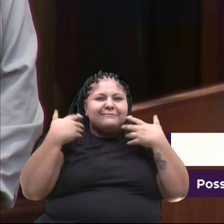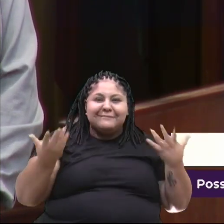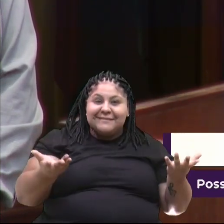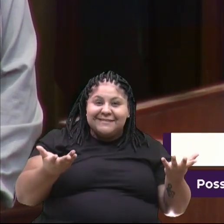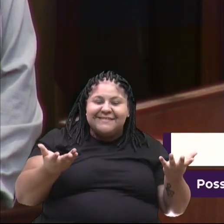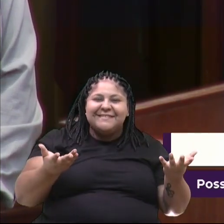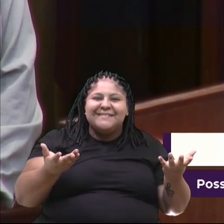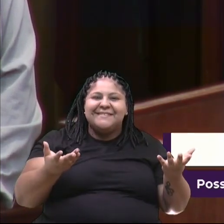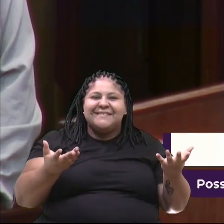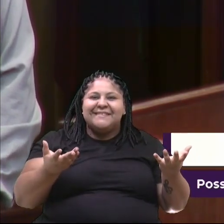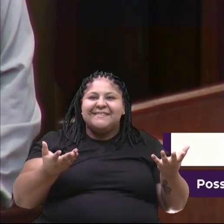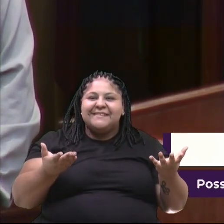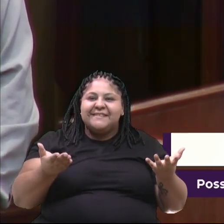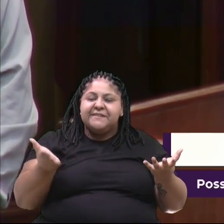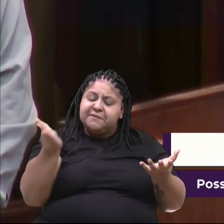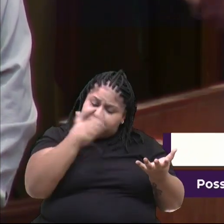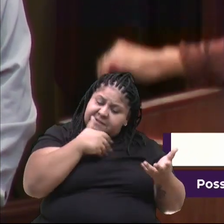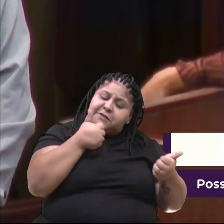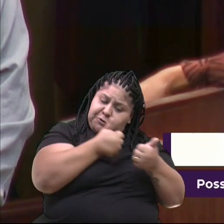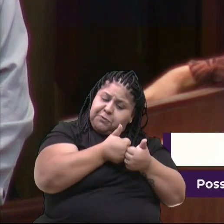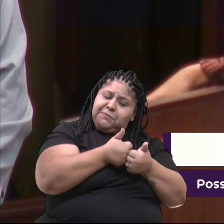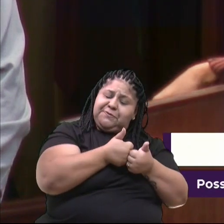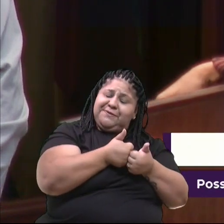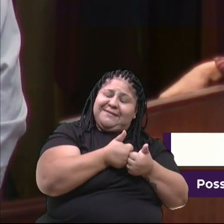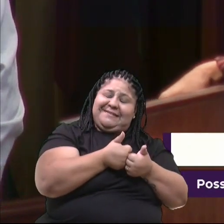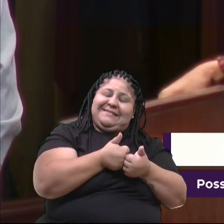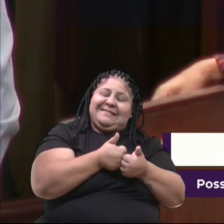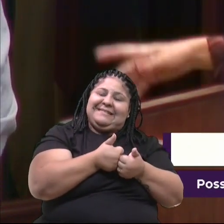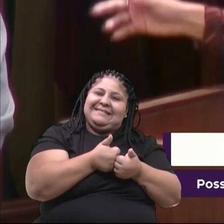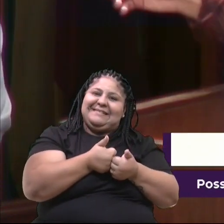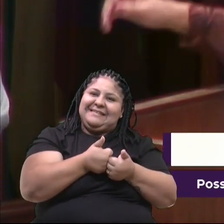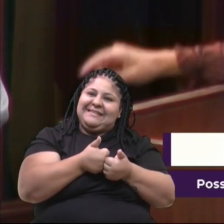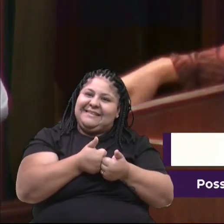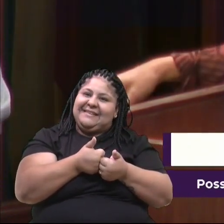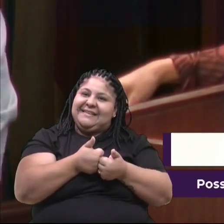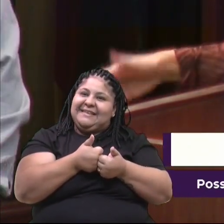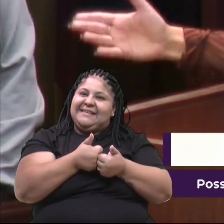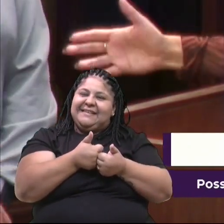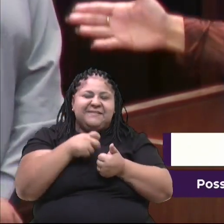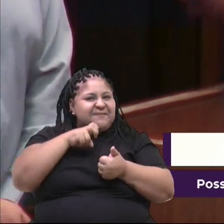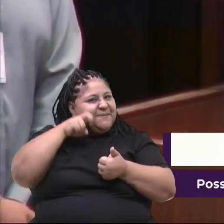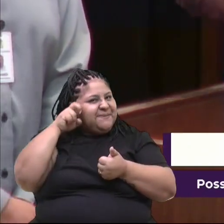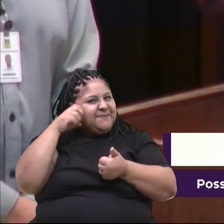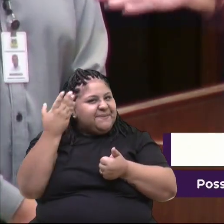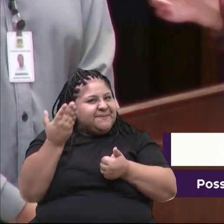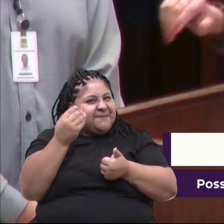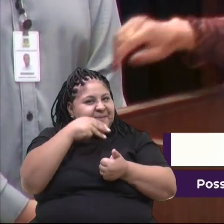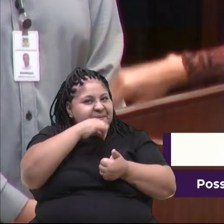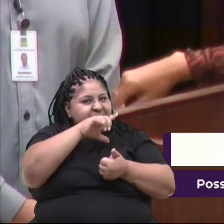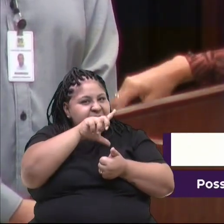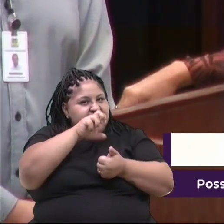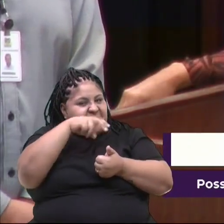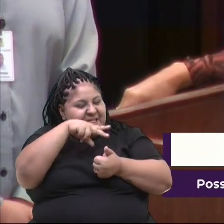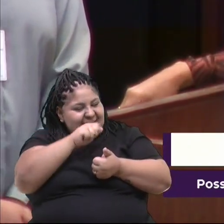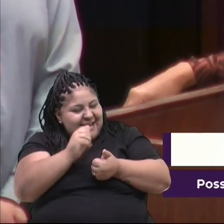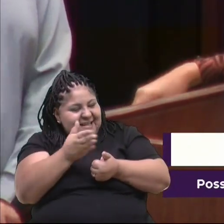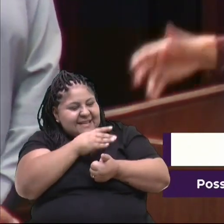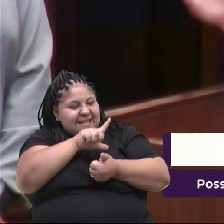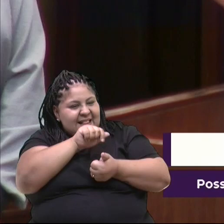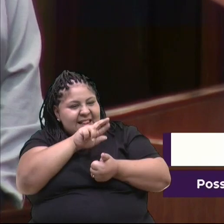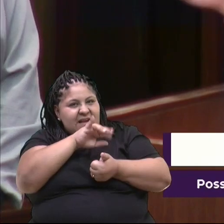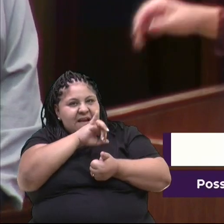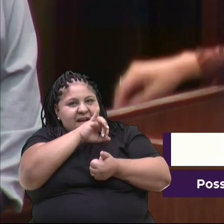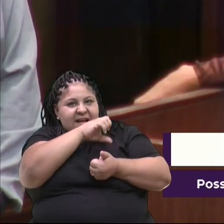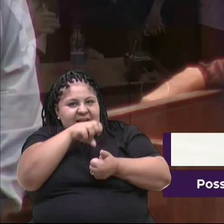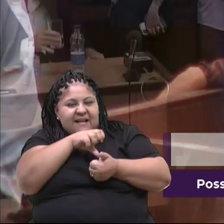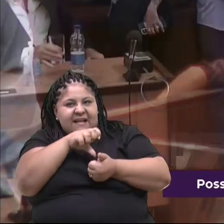A Milena, vem cá, Milena, mais para frente um pouquinho. Que vergonha. Essa é a Milena e a Larissa, que são